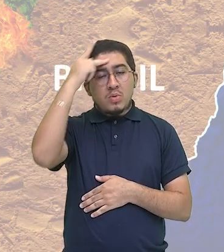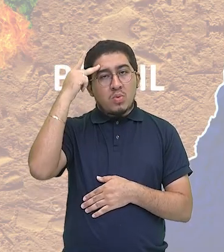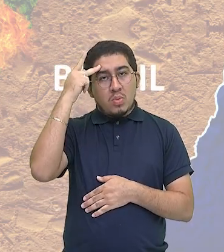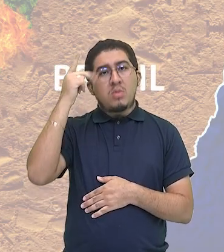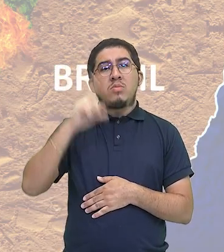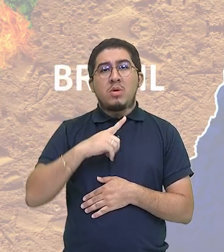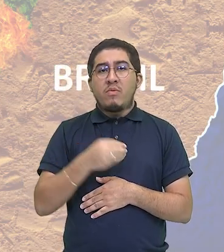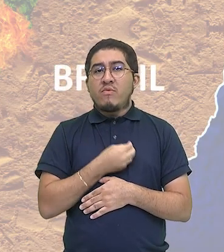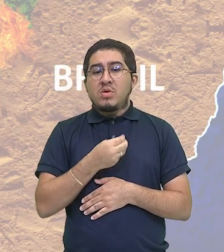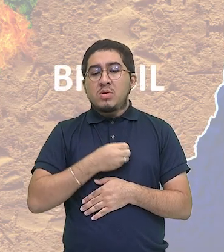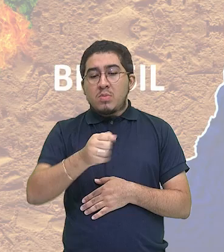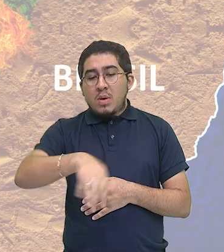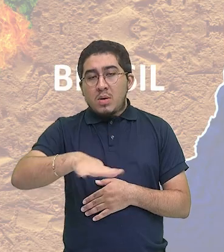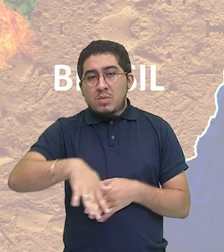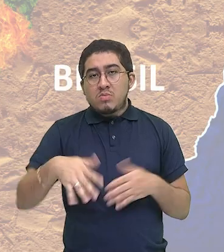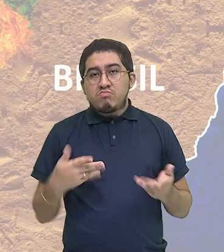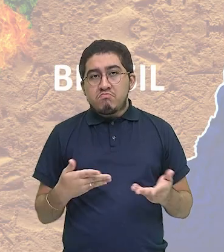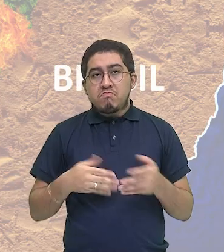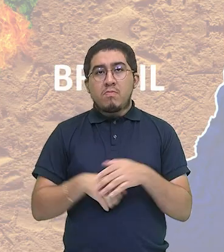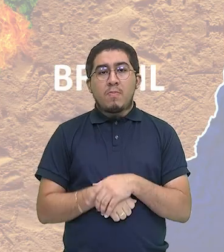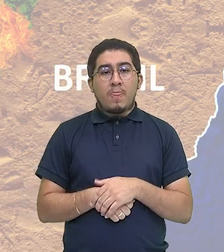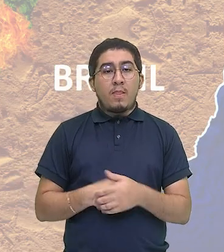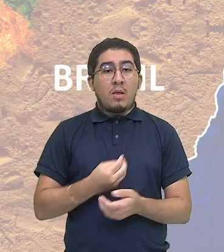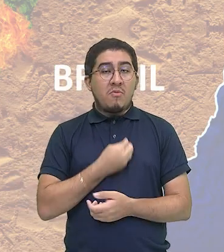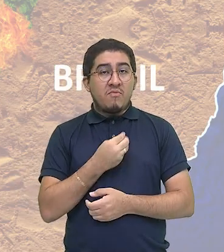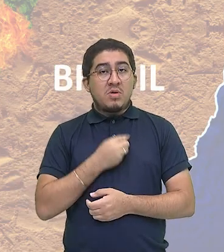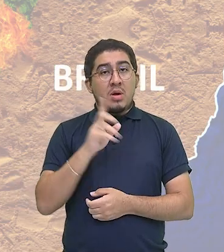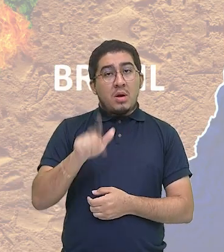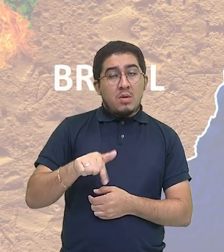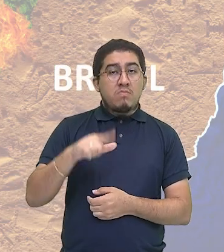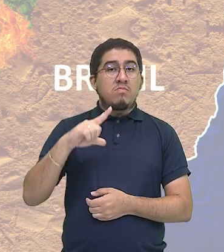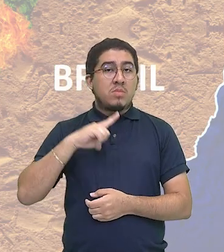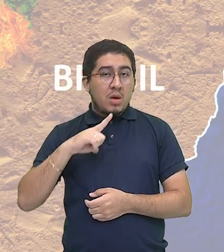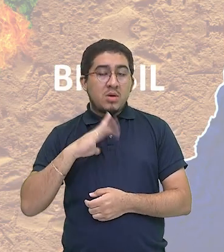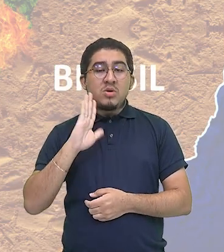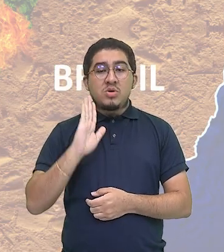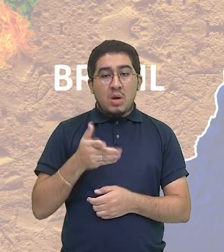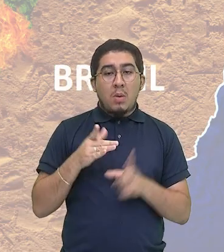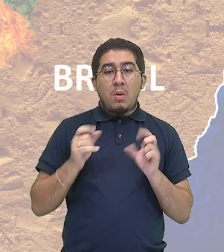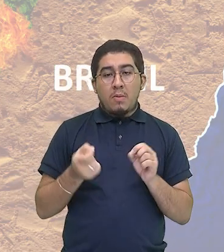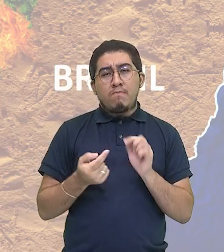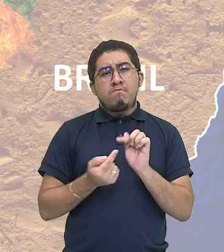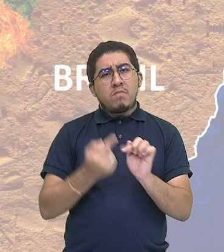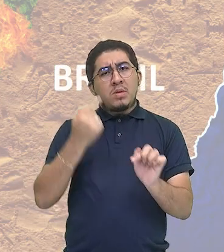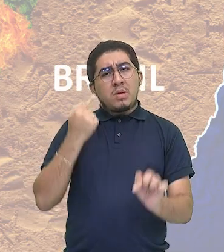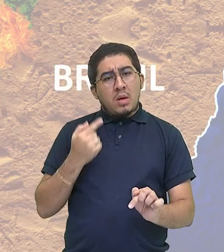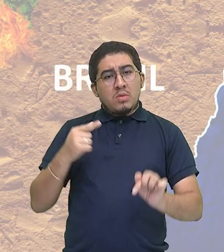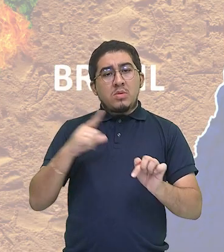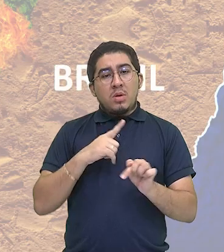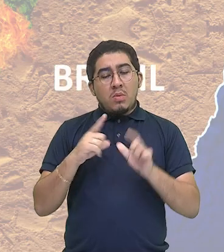pessoas que ali vivem, o modo de vida que elas trazem já há muito tempo, de